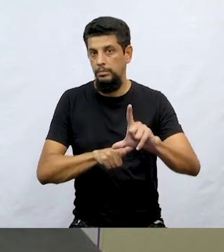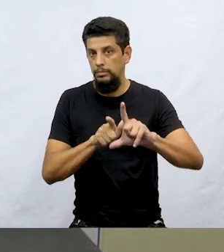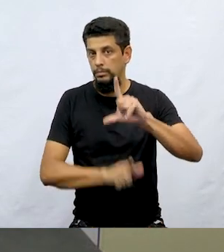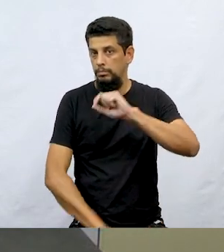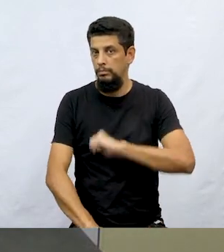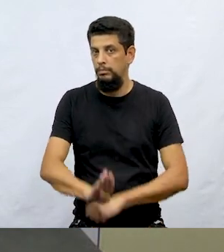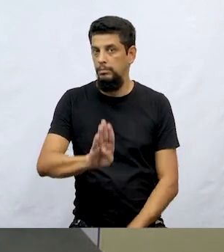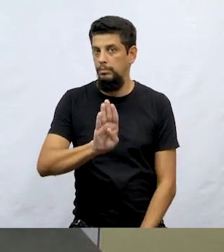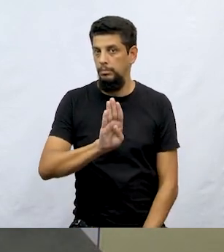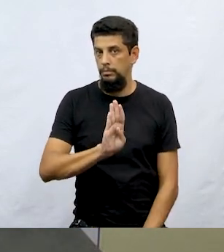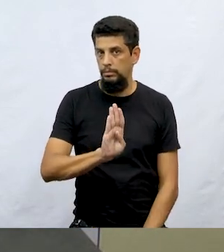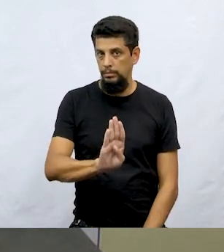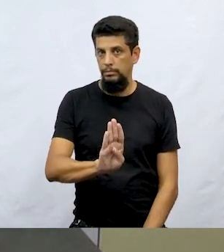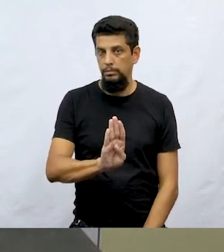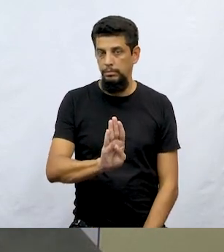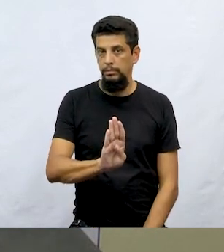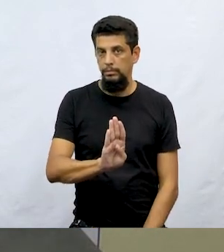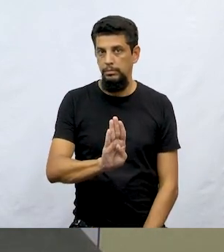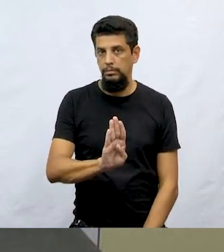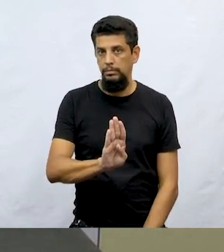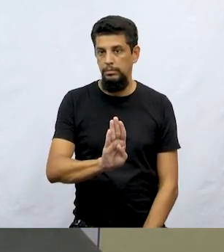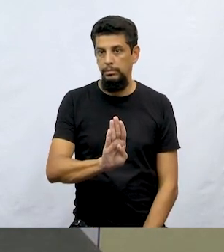Letra B.